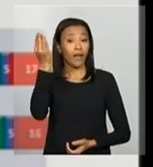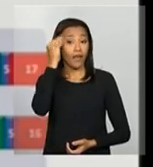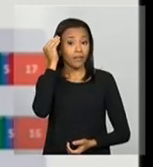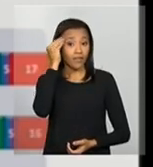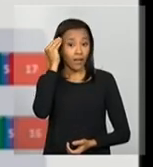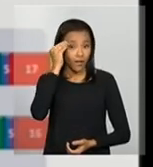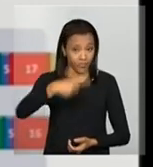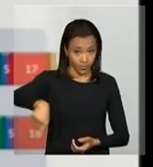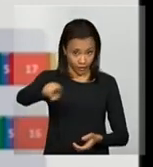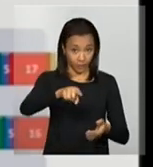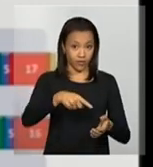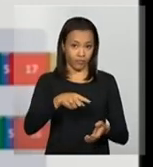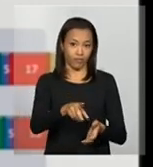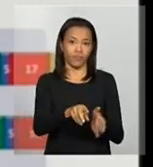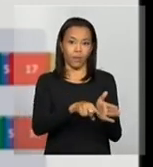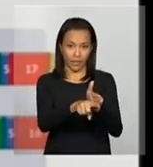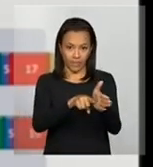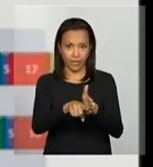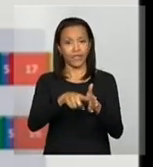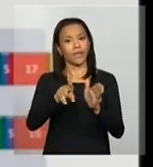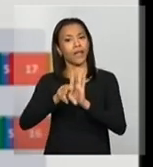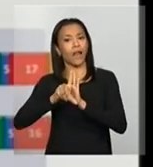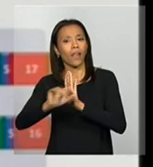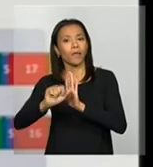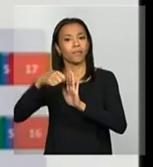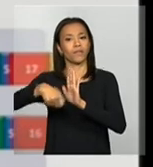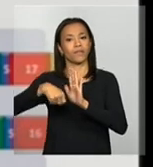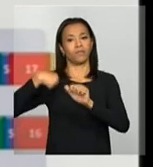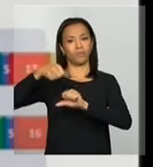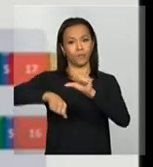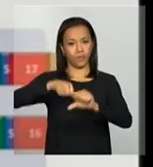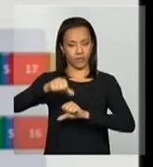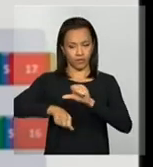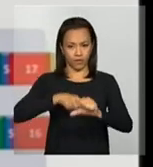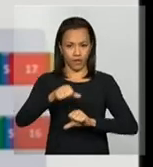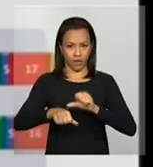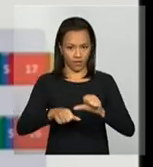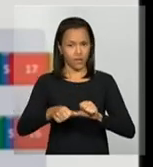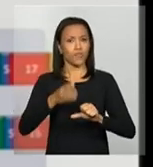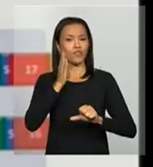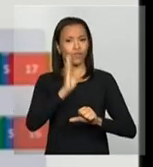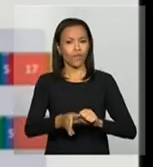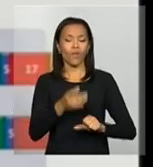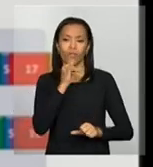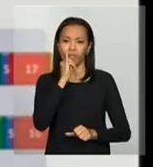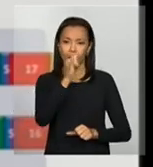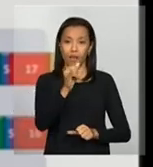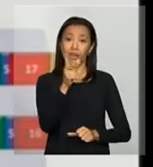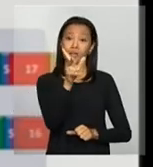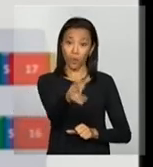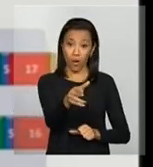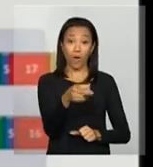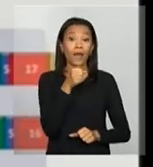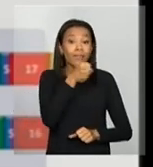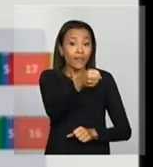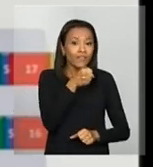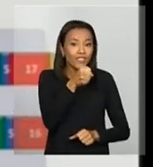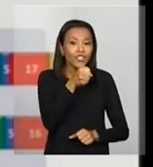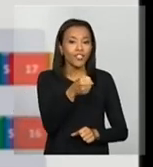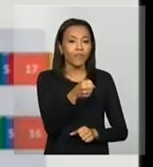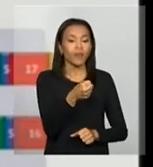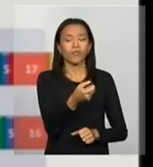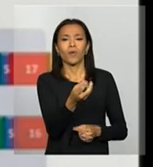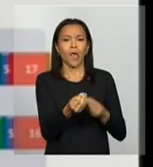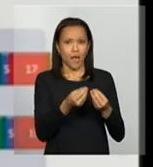lei deve mudar, como a gente disse. E eu vou formular tal como foi formulado para os entrevistados. Deveria